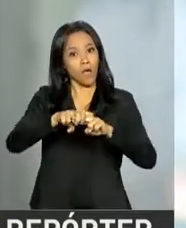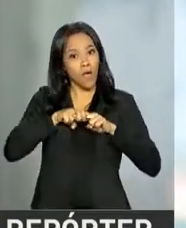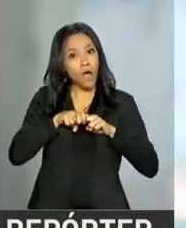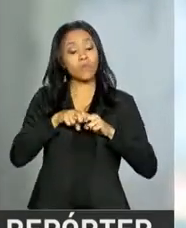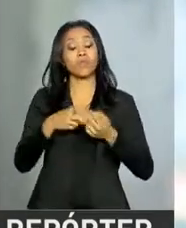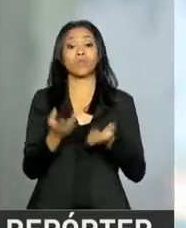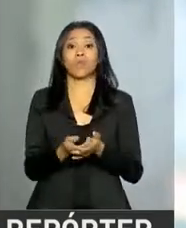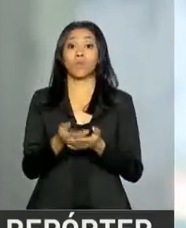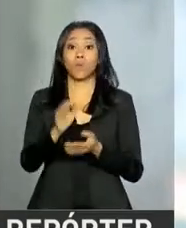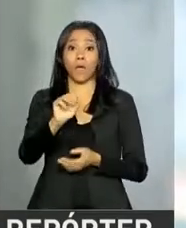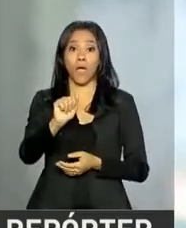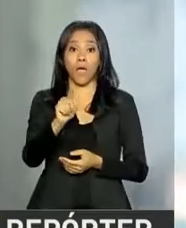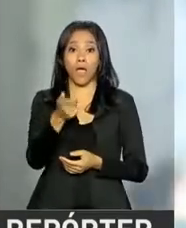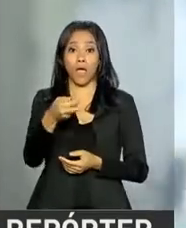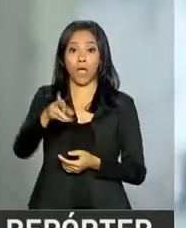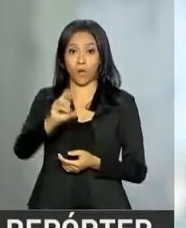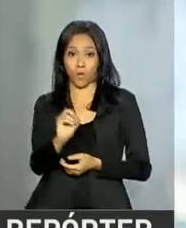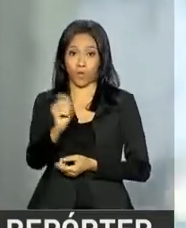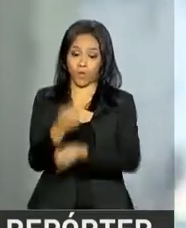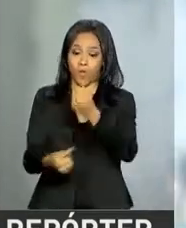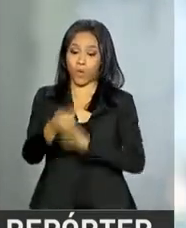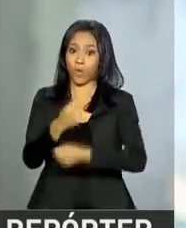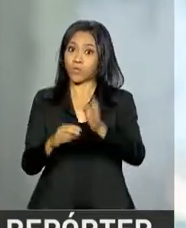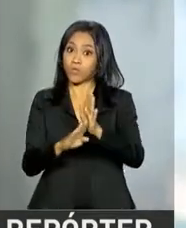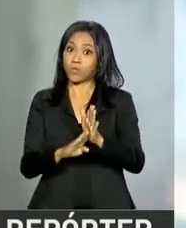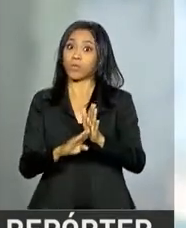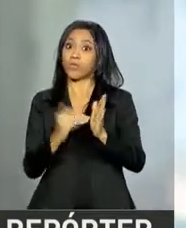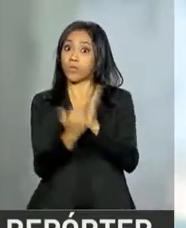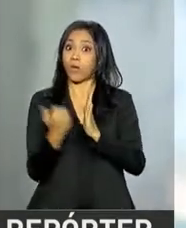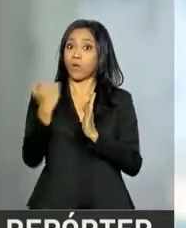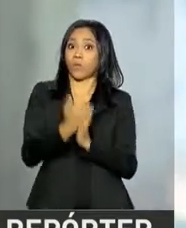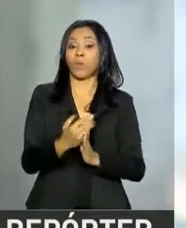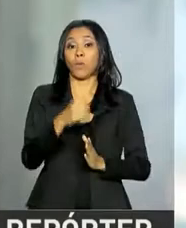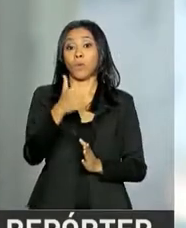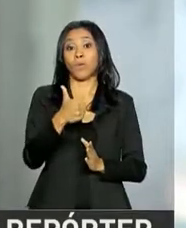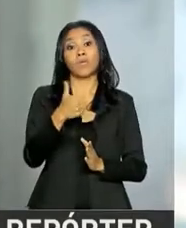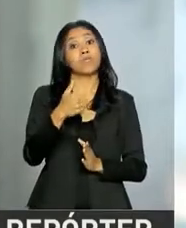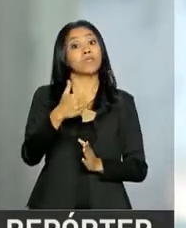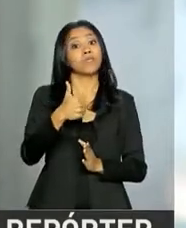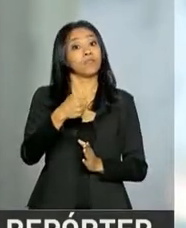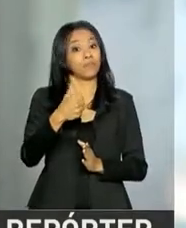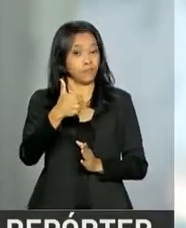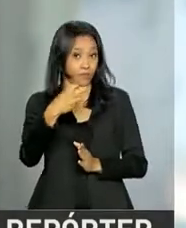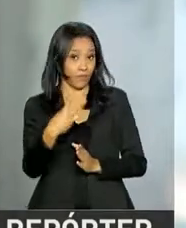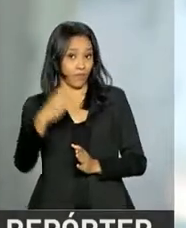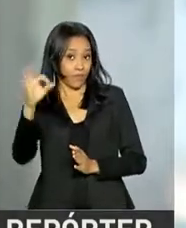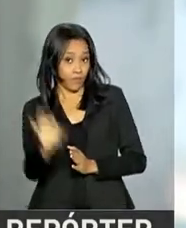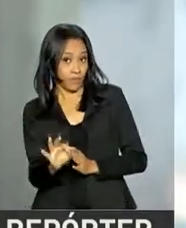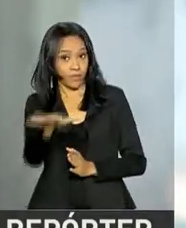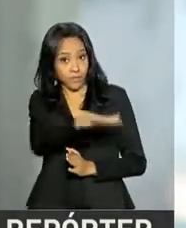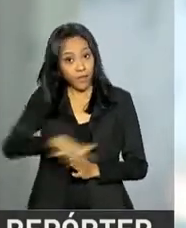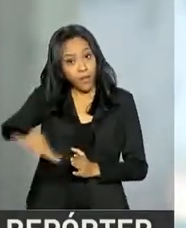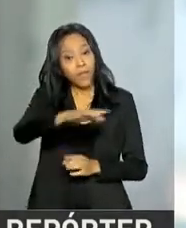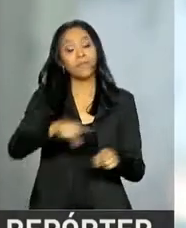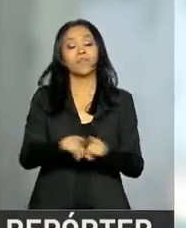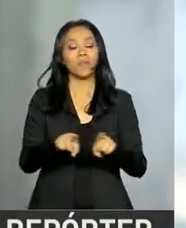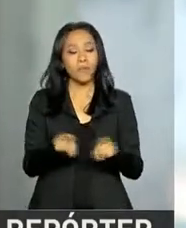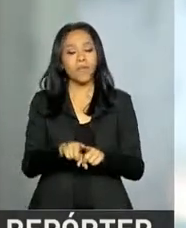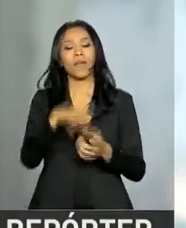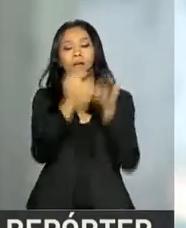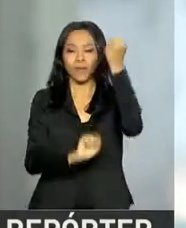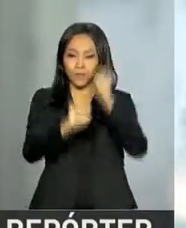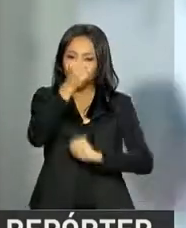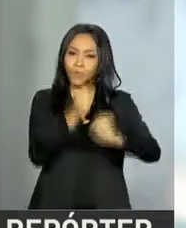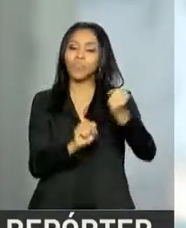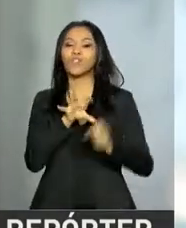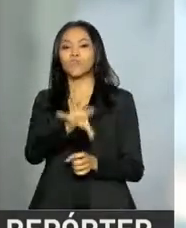agronegócio que cresceu cerca de 13% no ano passado a estabilidade na indústria eo setor de serviços também influenciaram neste resultado